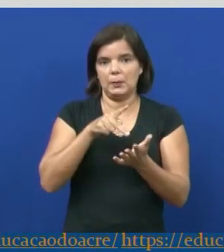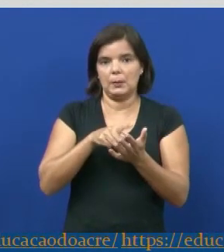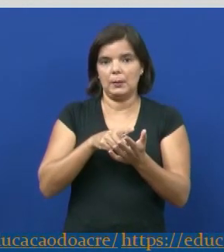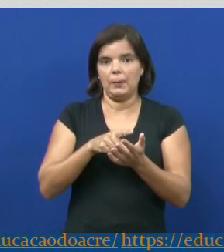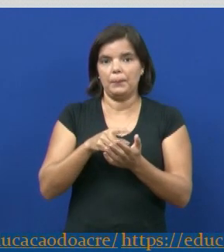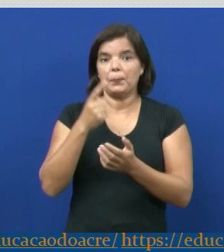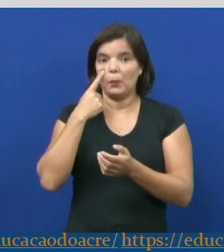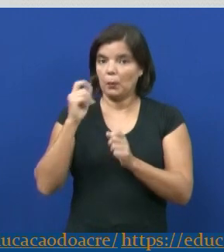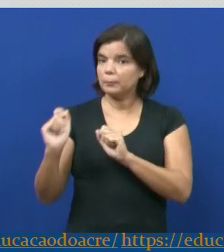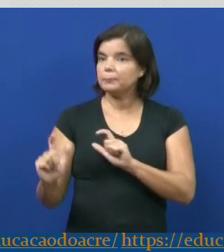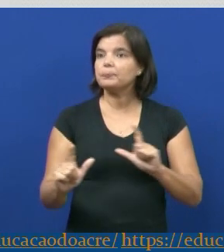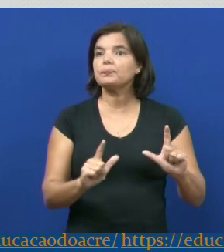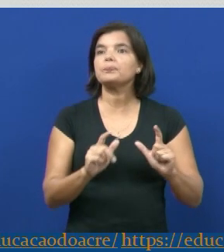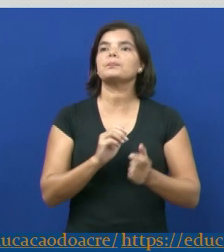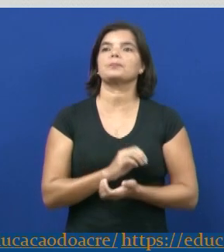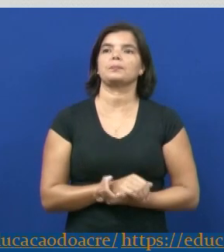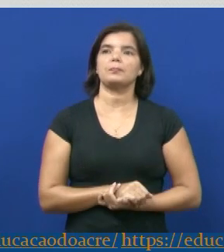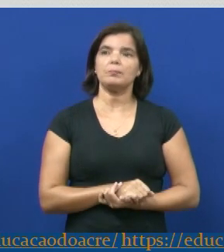Observe o próximo slide.